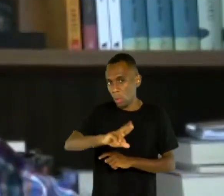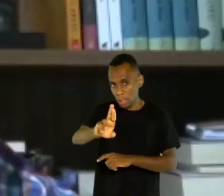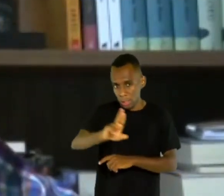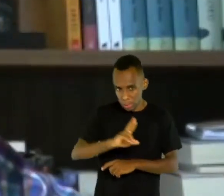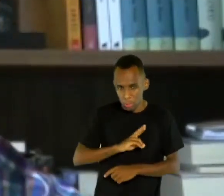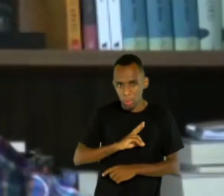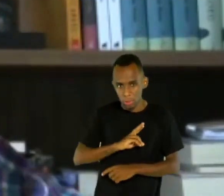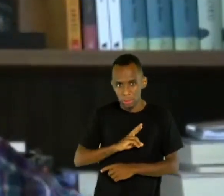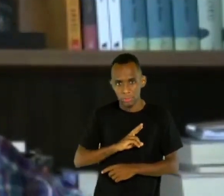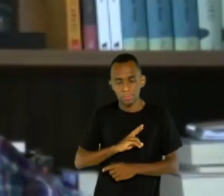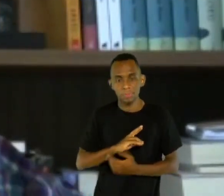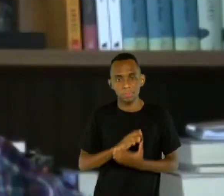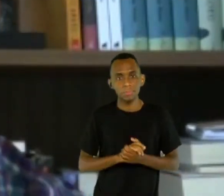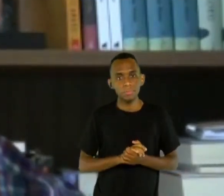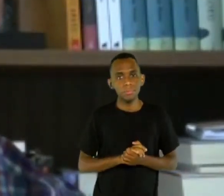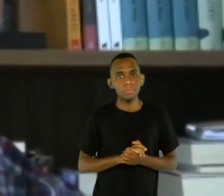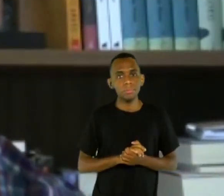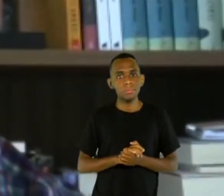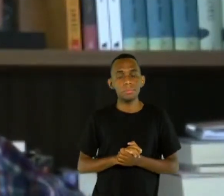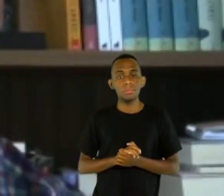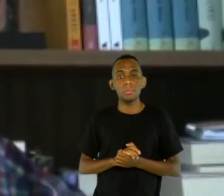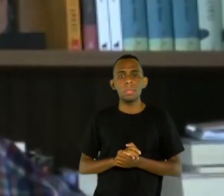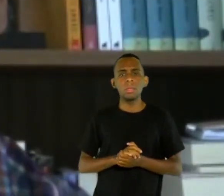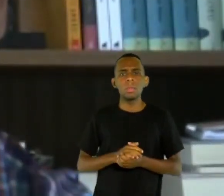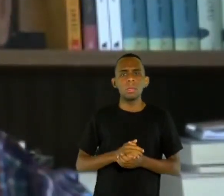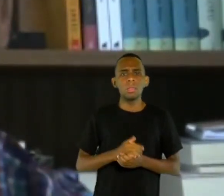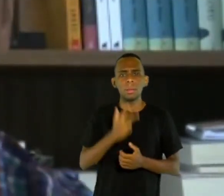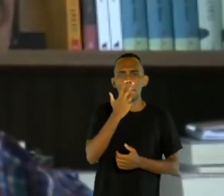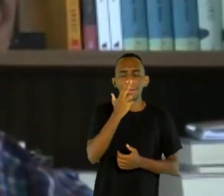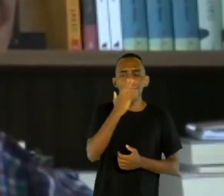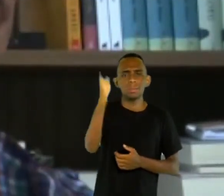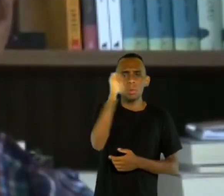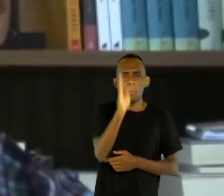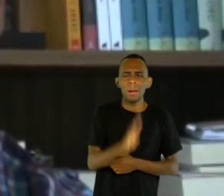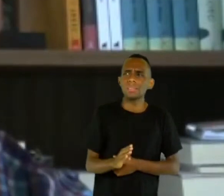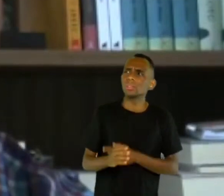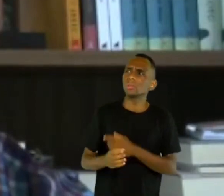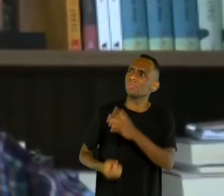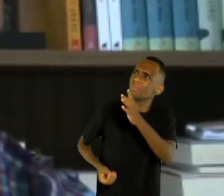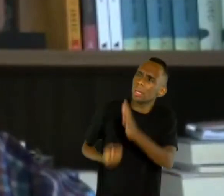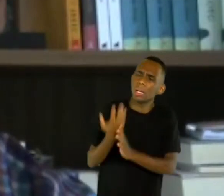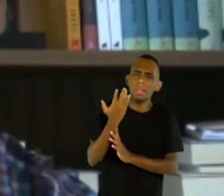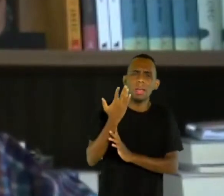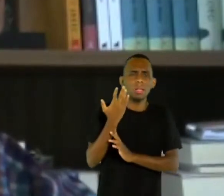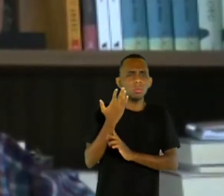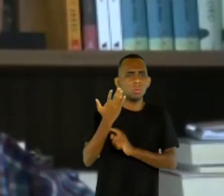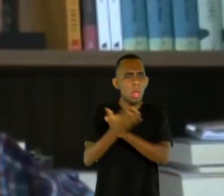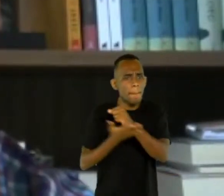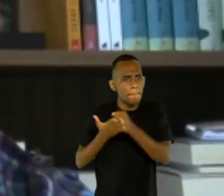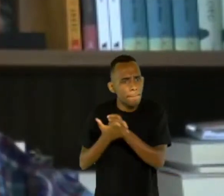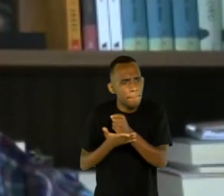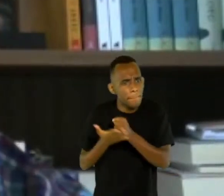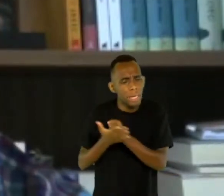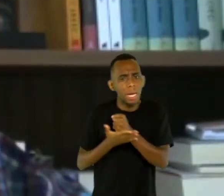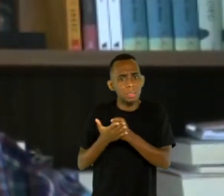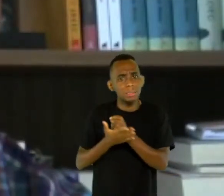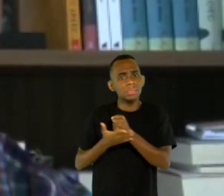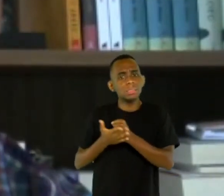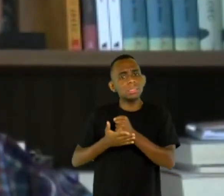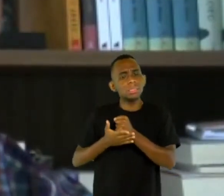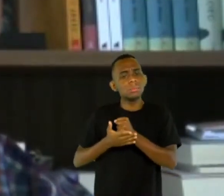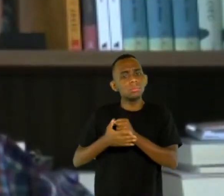ouvir, é que o Brasil foi fundado, as suas bases foi calcada